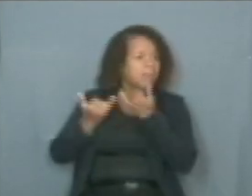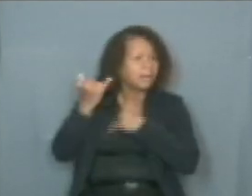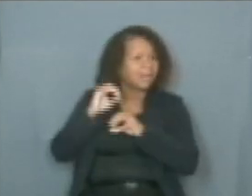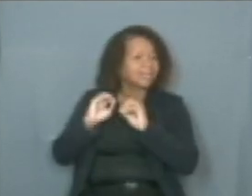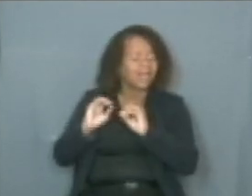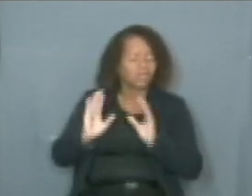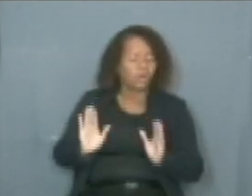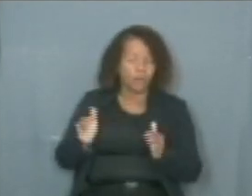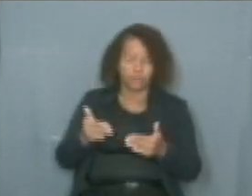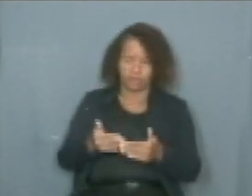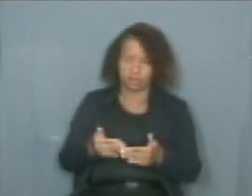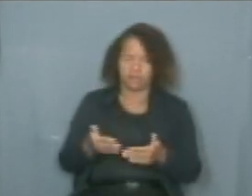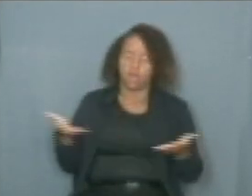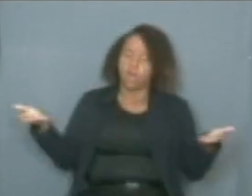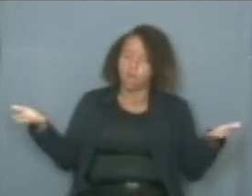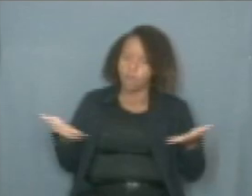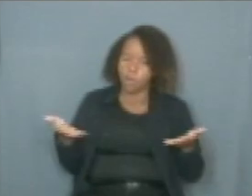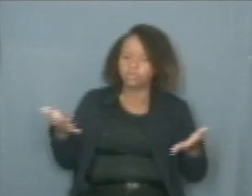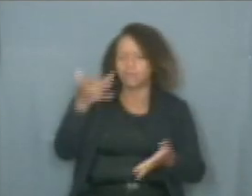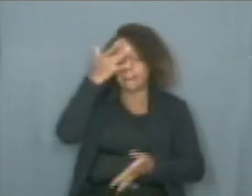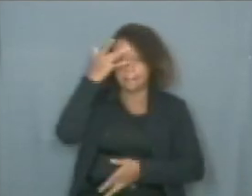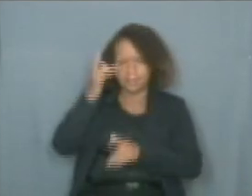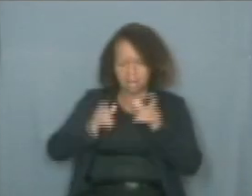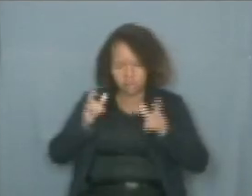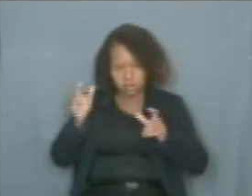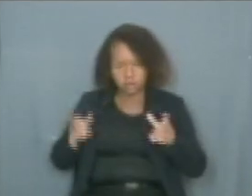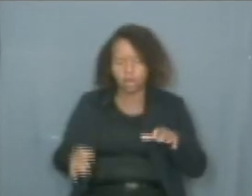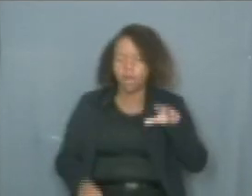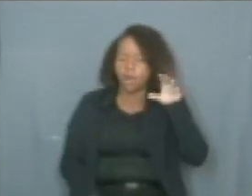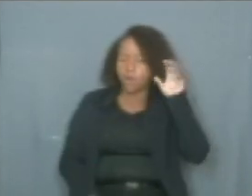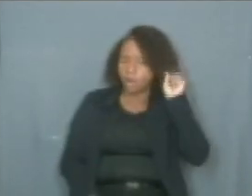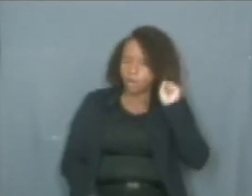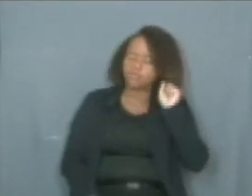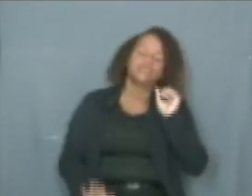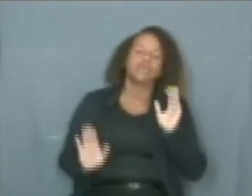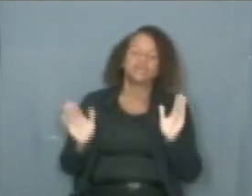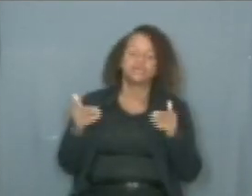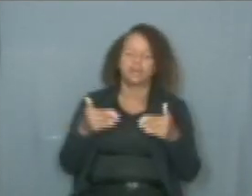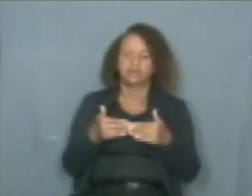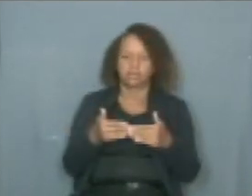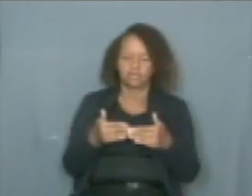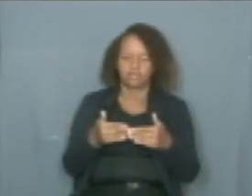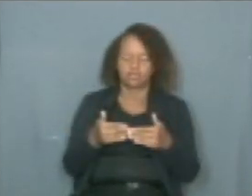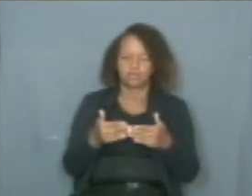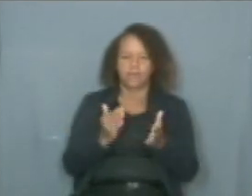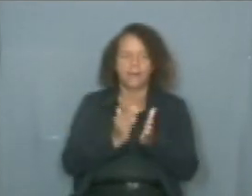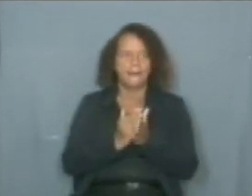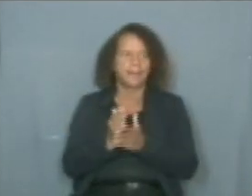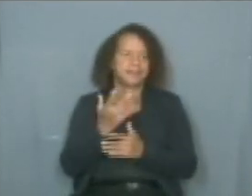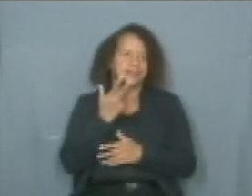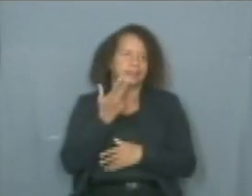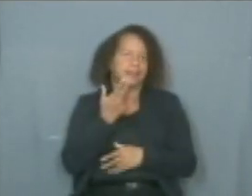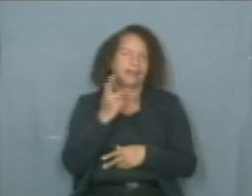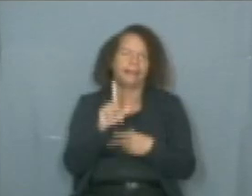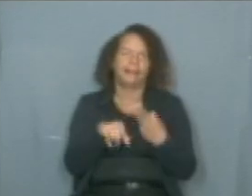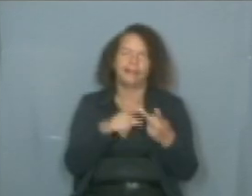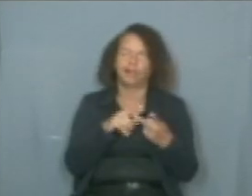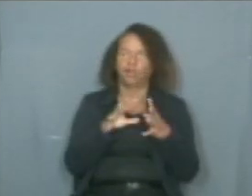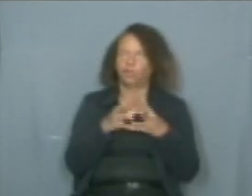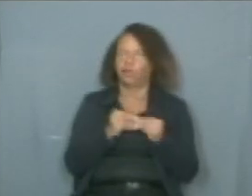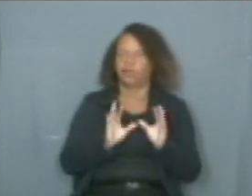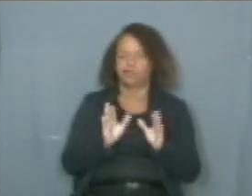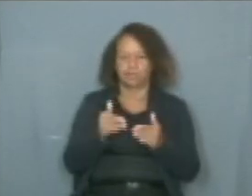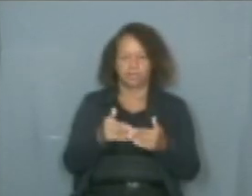autismo. Hoje, as pessoas ouvem falar sobre o autismo e aí começam a dizer que tudo é